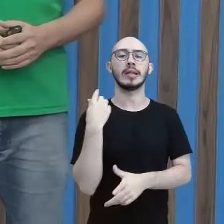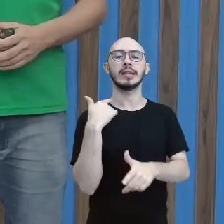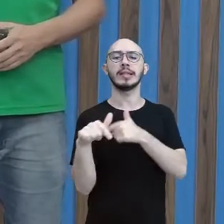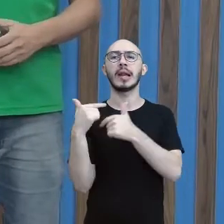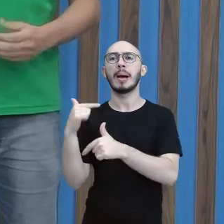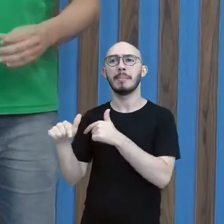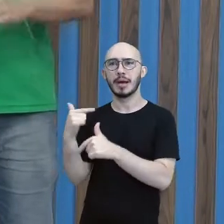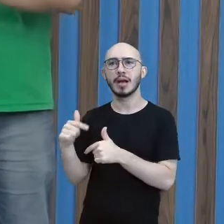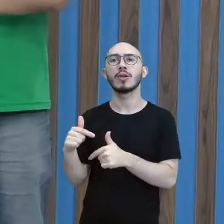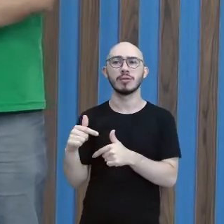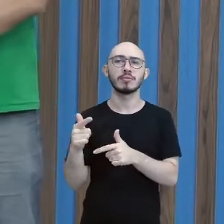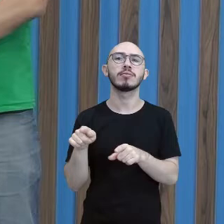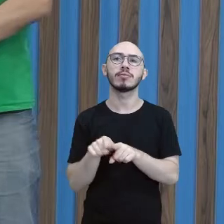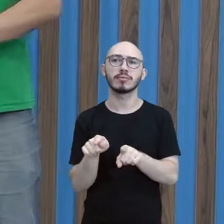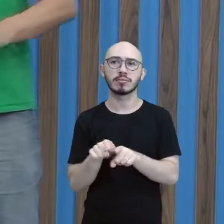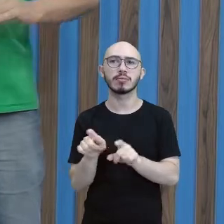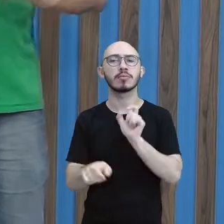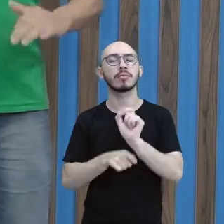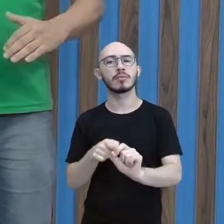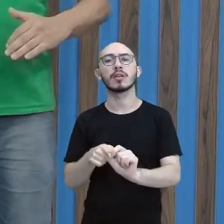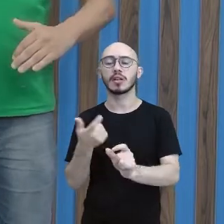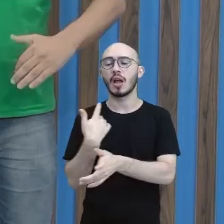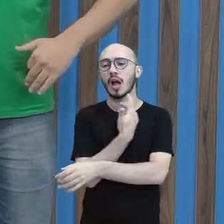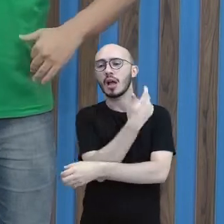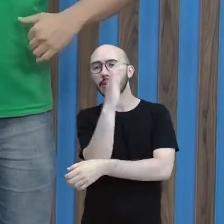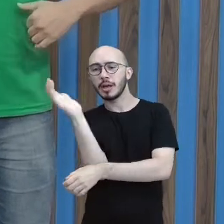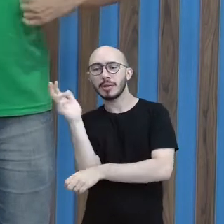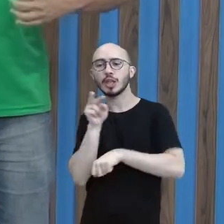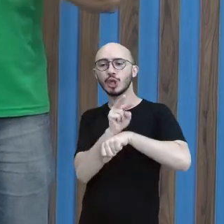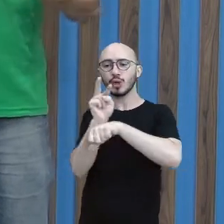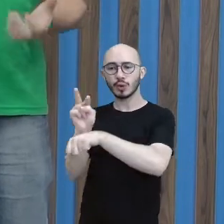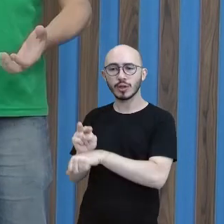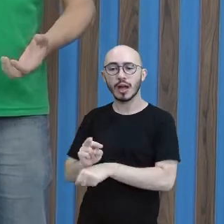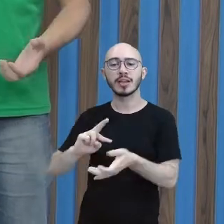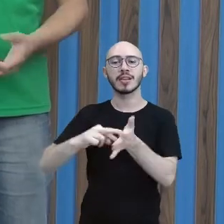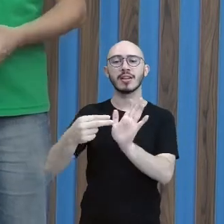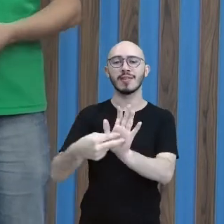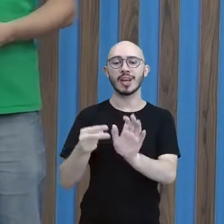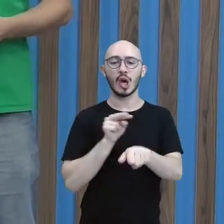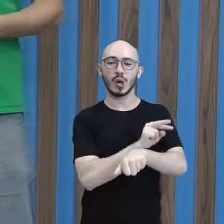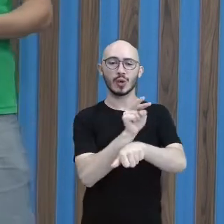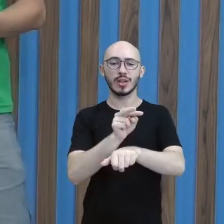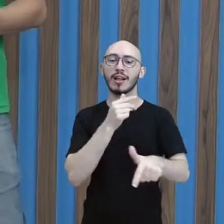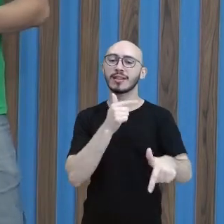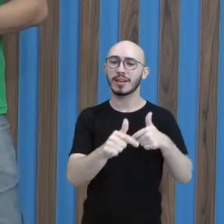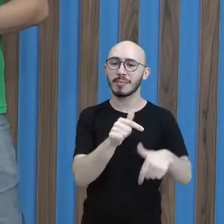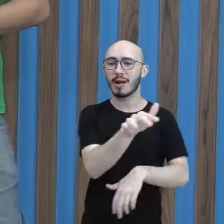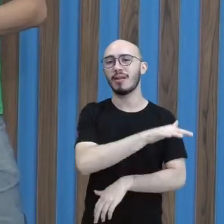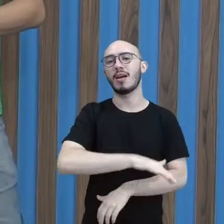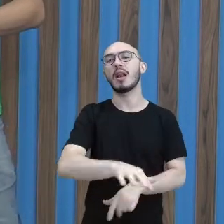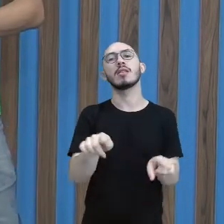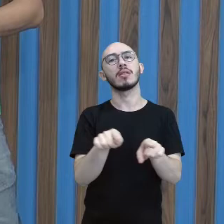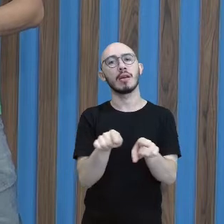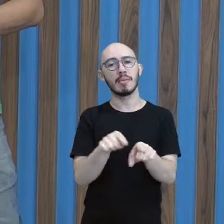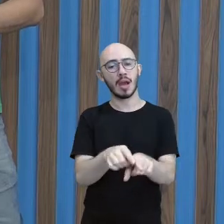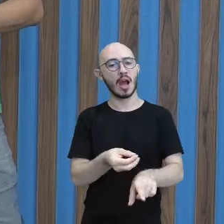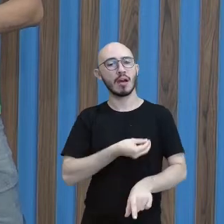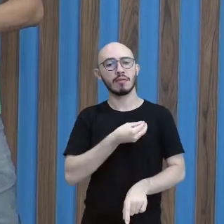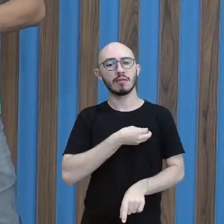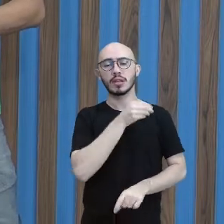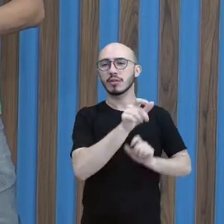ambiente é cuidar também do trabalho, cuidar também da vida material das pessoas e também a gente pode